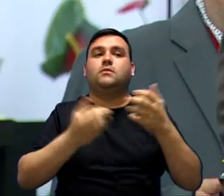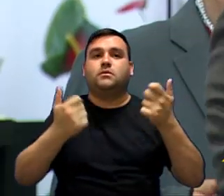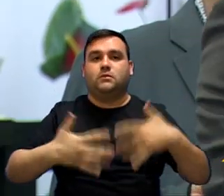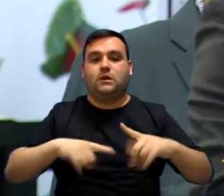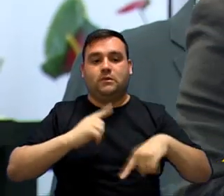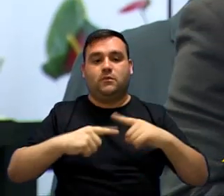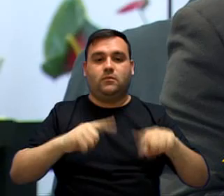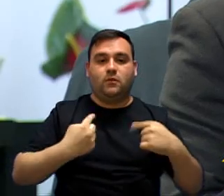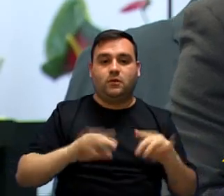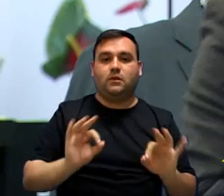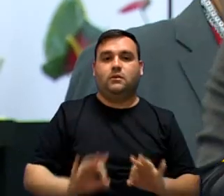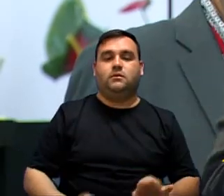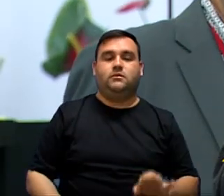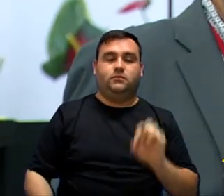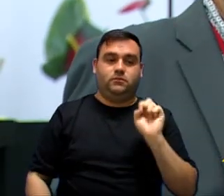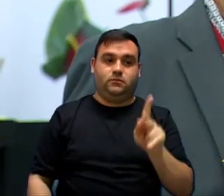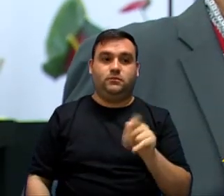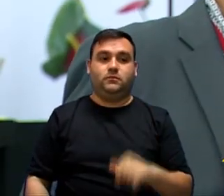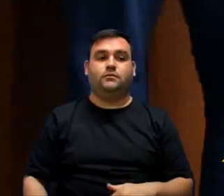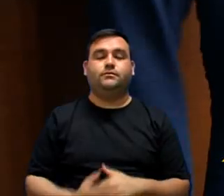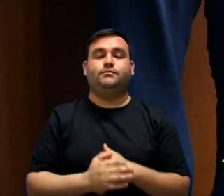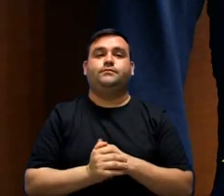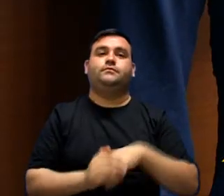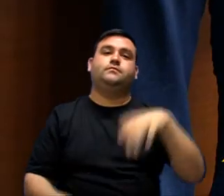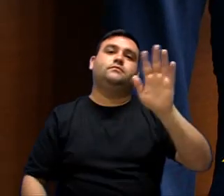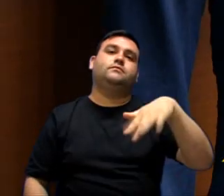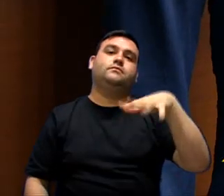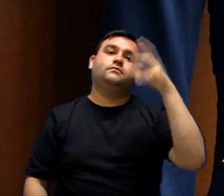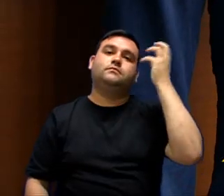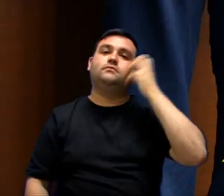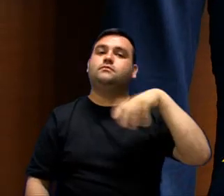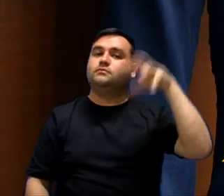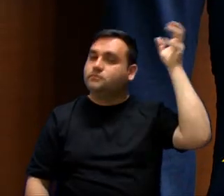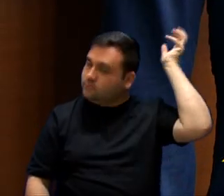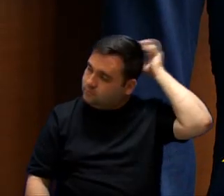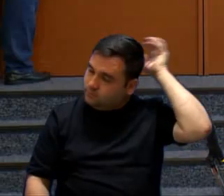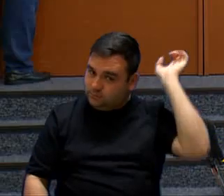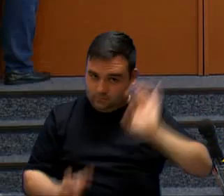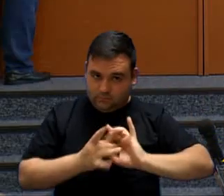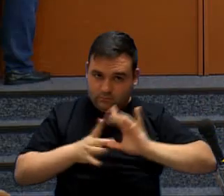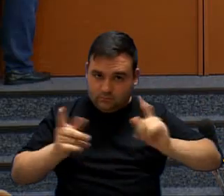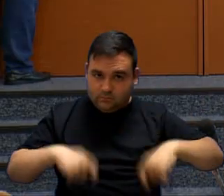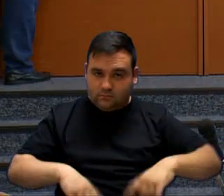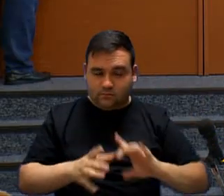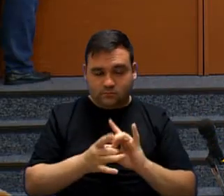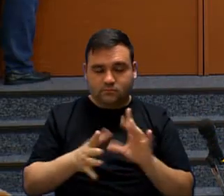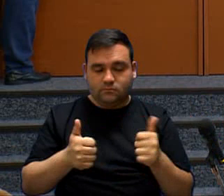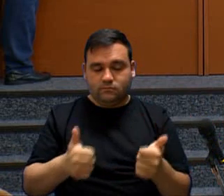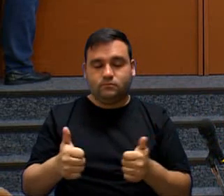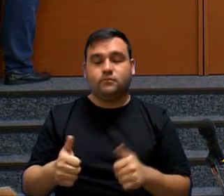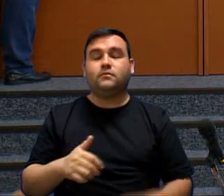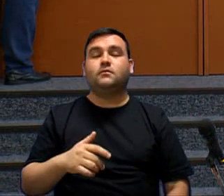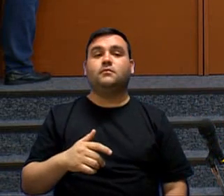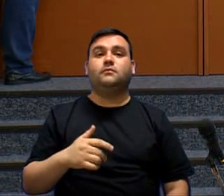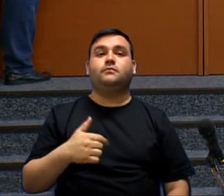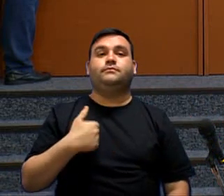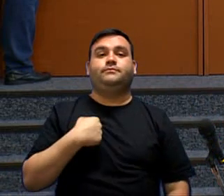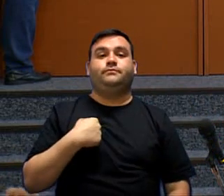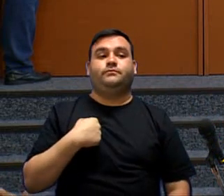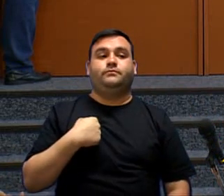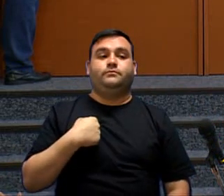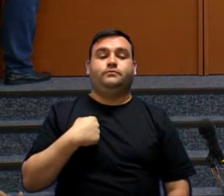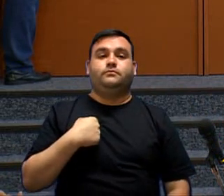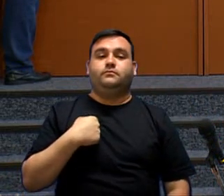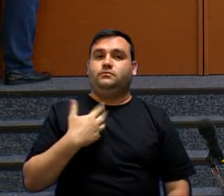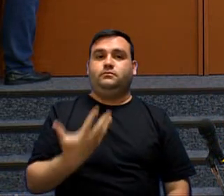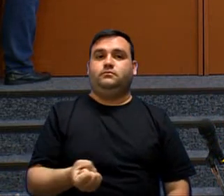depois você não vereador ficar, Pérez. Tá bom, vereador? Me perdoe. Vereador Pérez, senhor, me permite? Claro, pois não. Eu